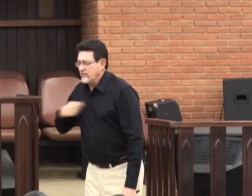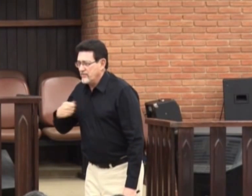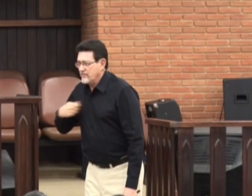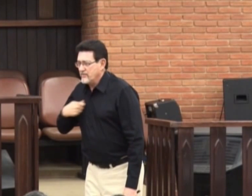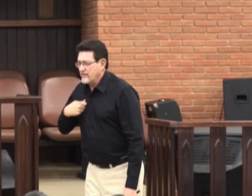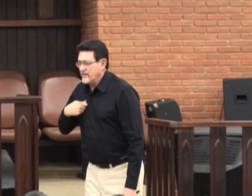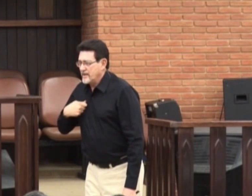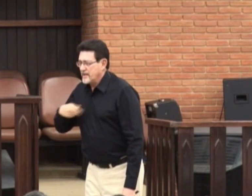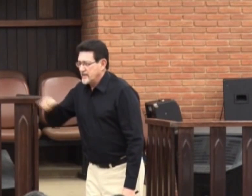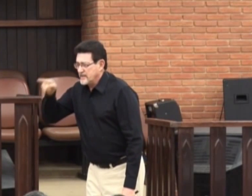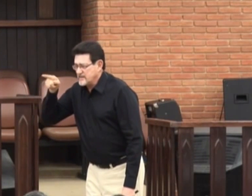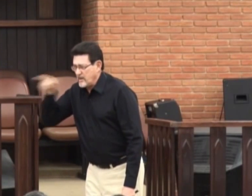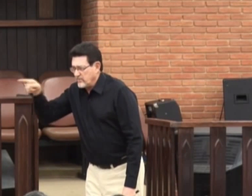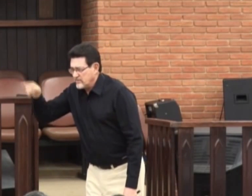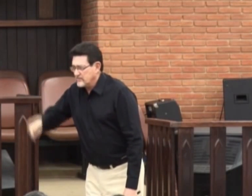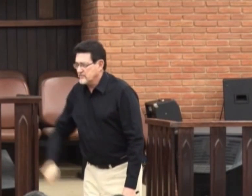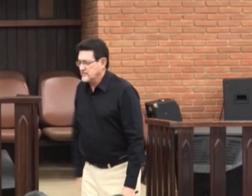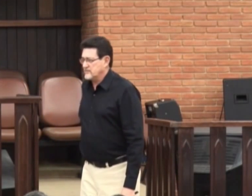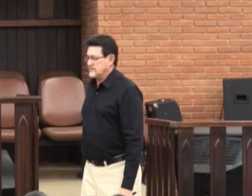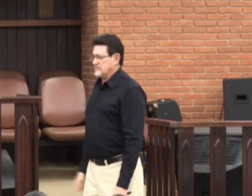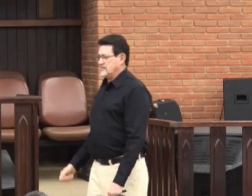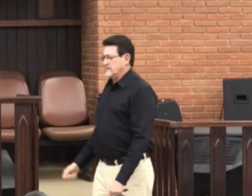Meu e seu.